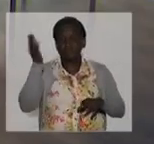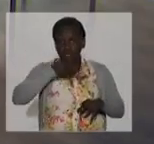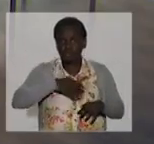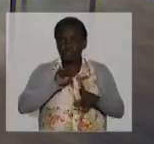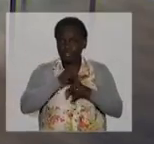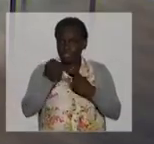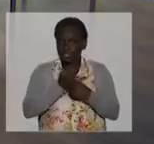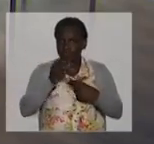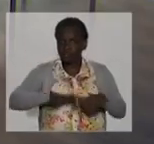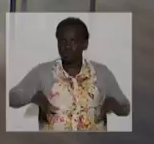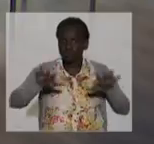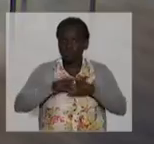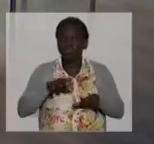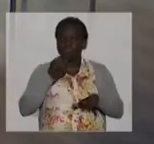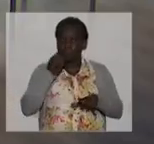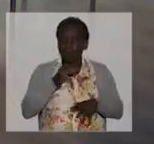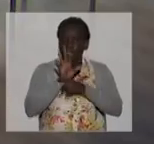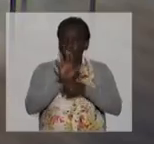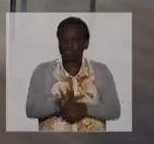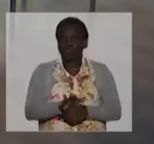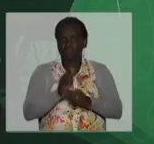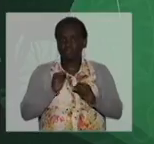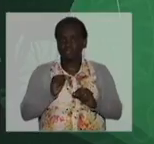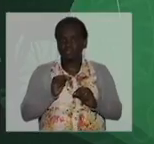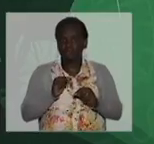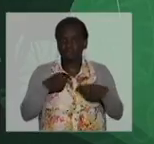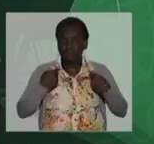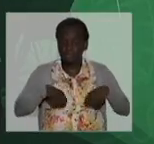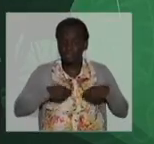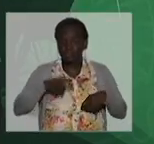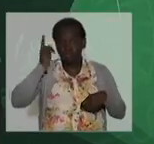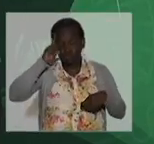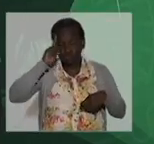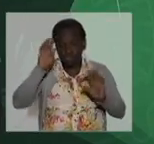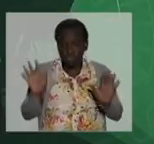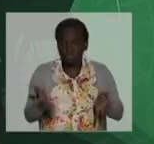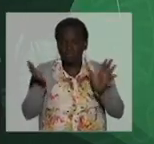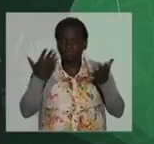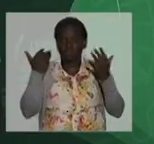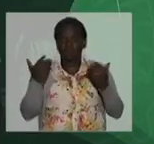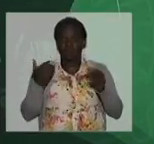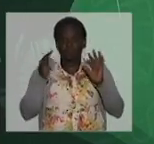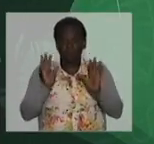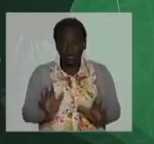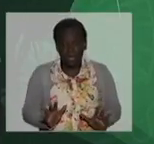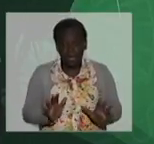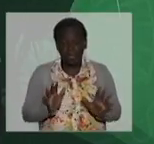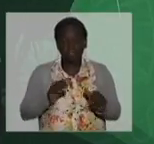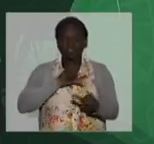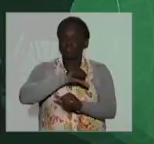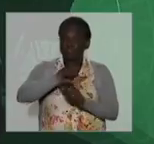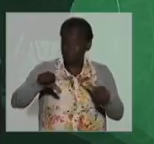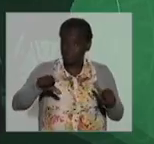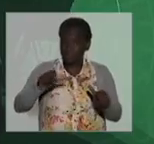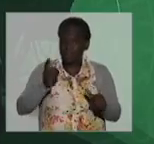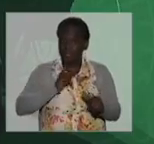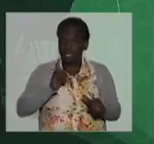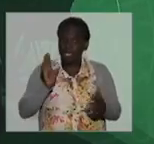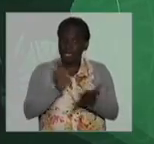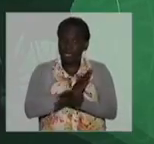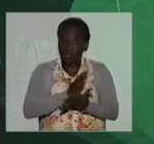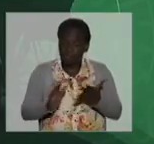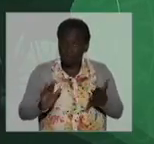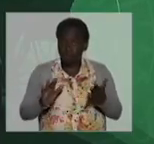provada para a sociedade que ela é um benefício e ela deveria ser cada vez mais estimulada. Só que, em contrapartida, a gente